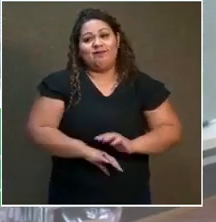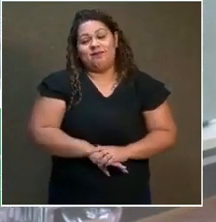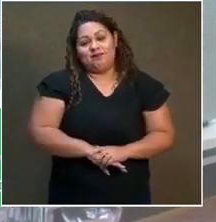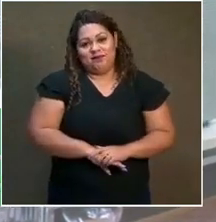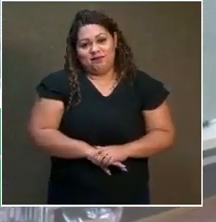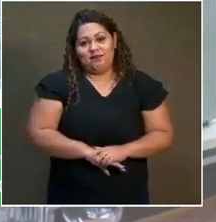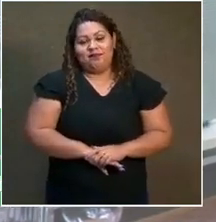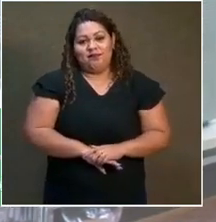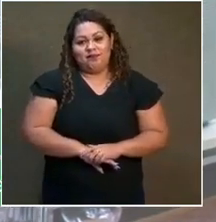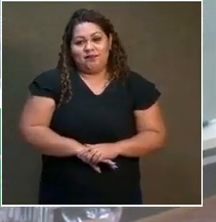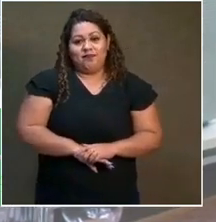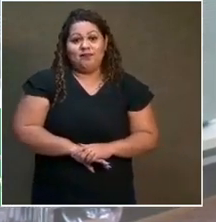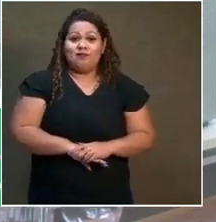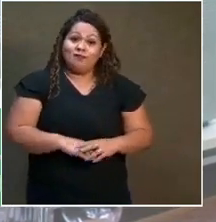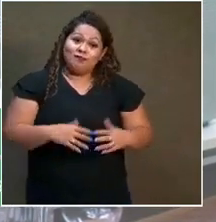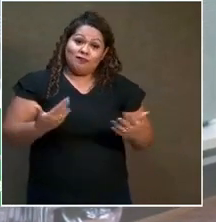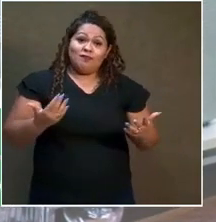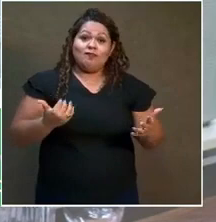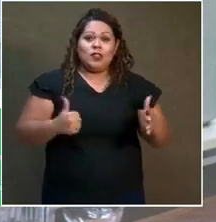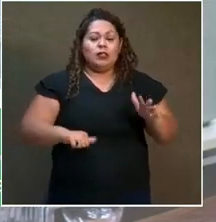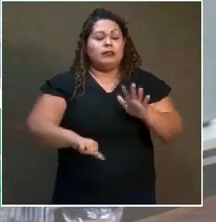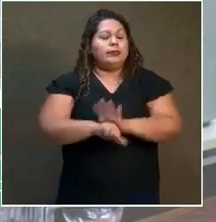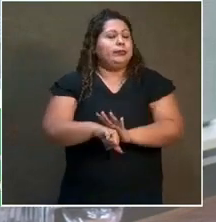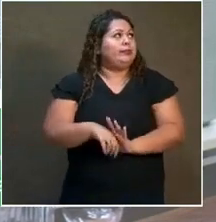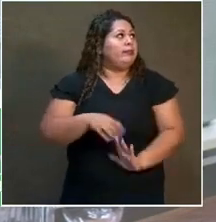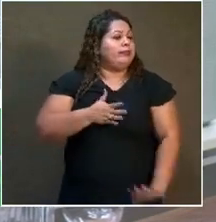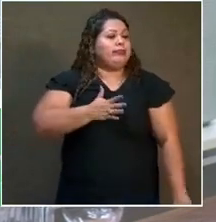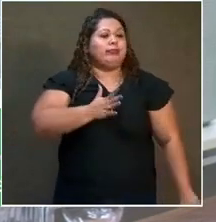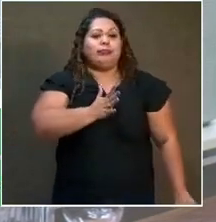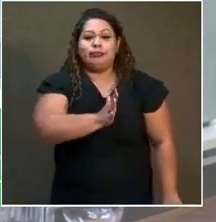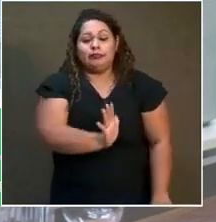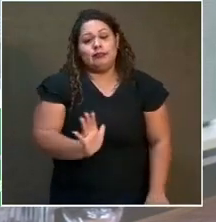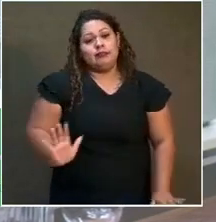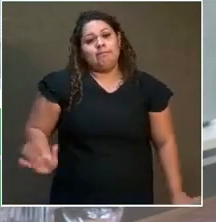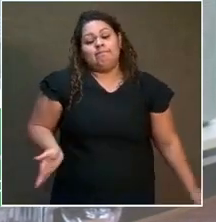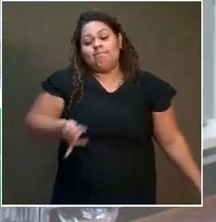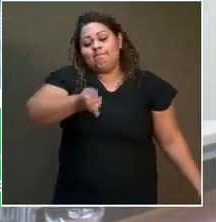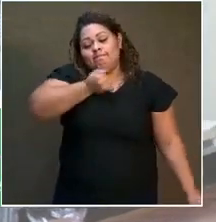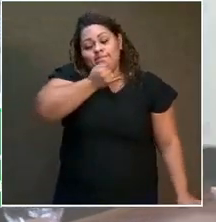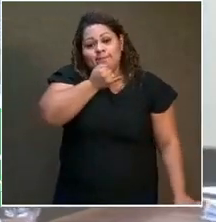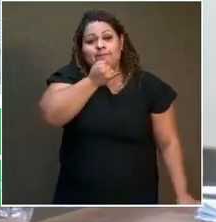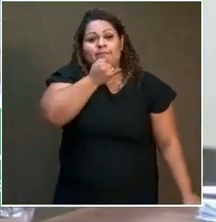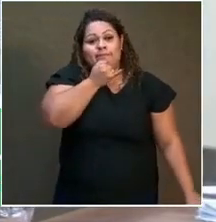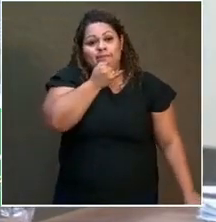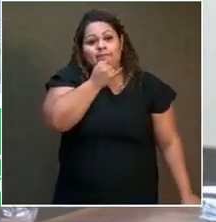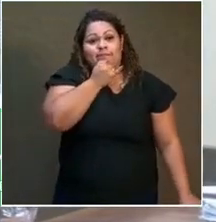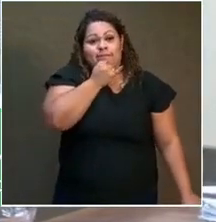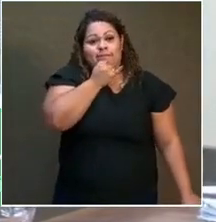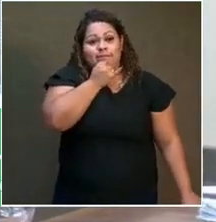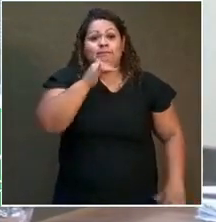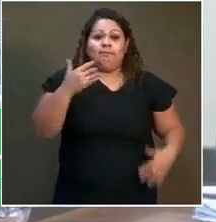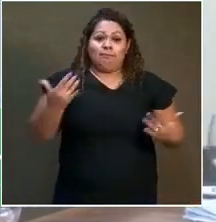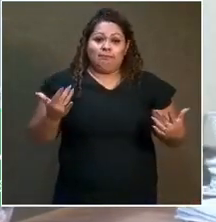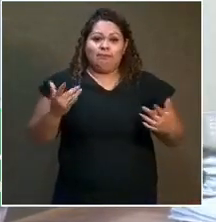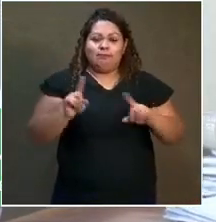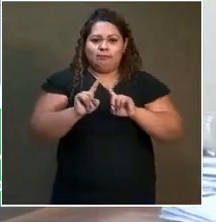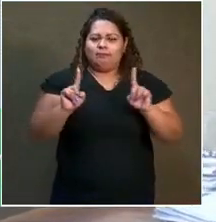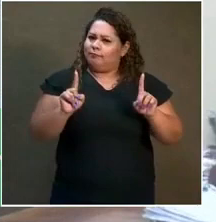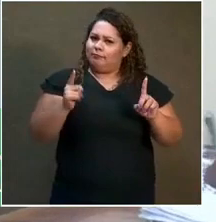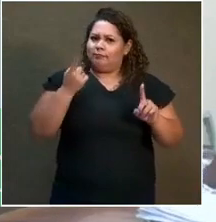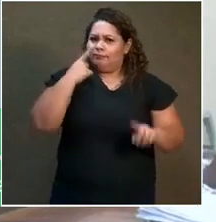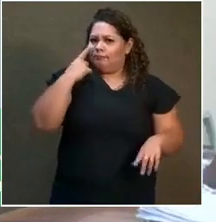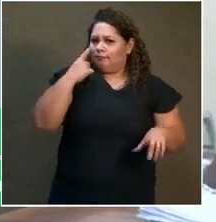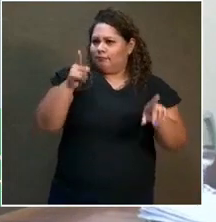Foi um crime horrível. Lamento demais o que aconteceu. Mas vejam